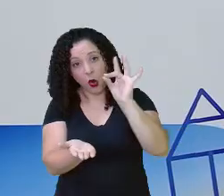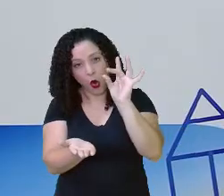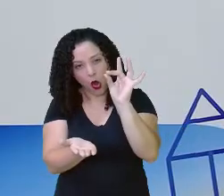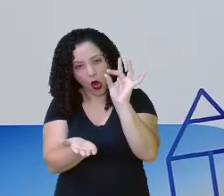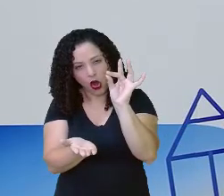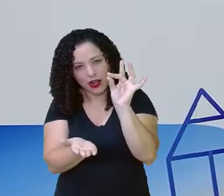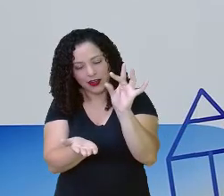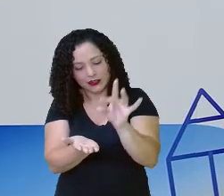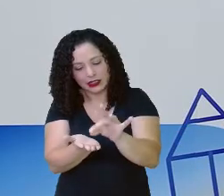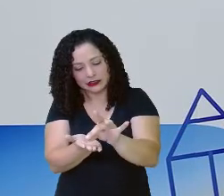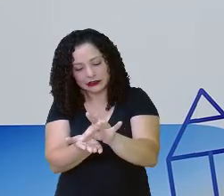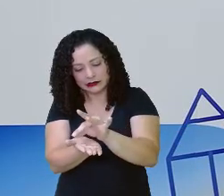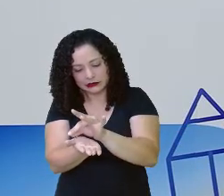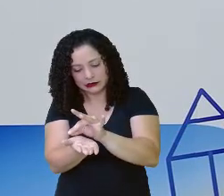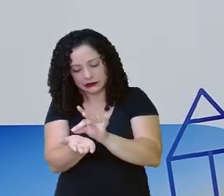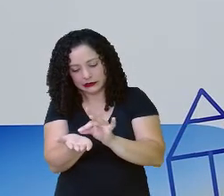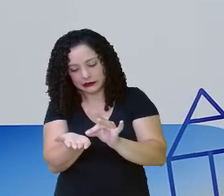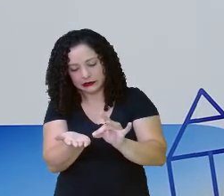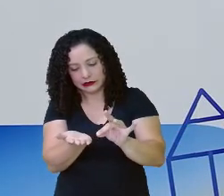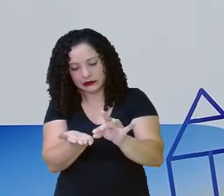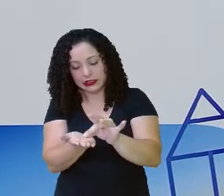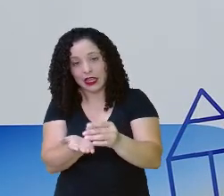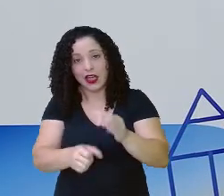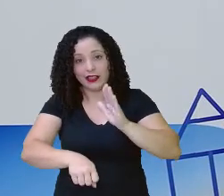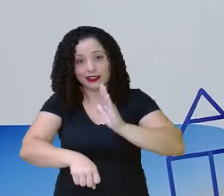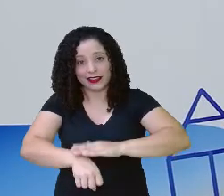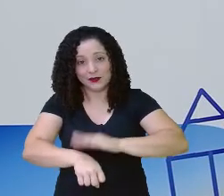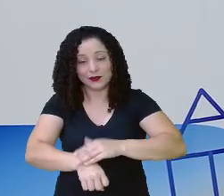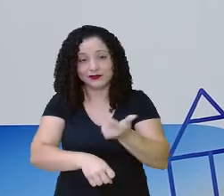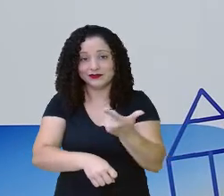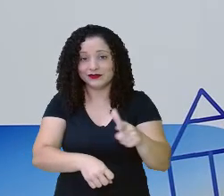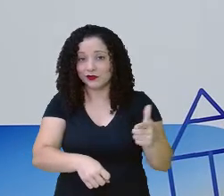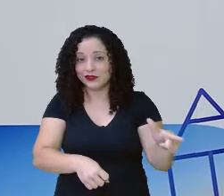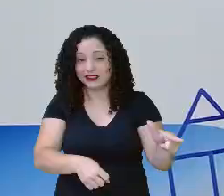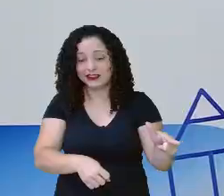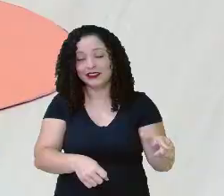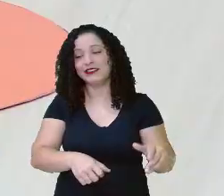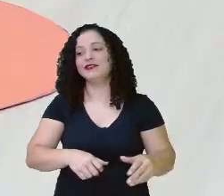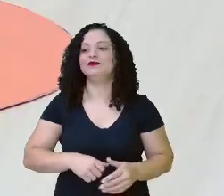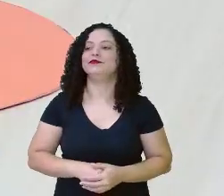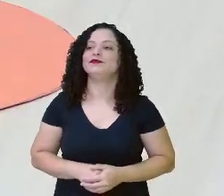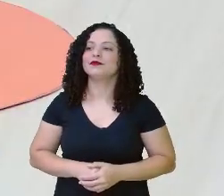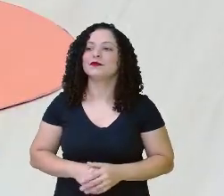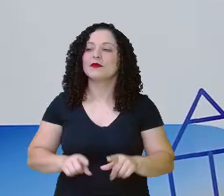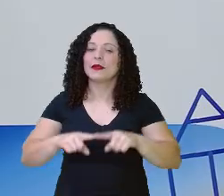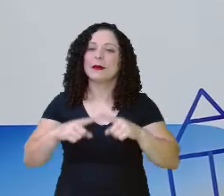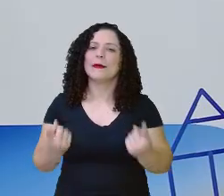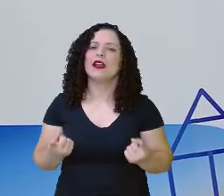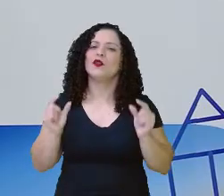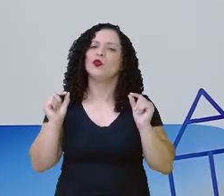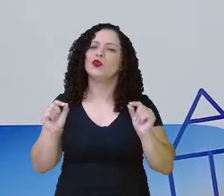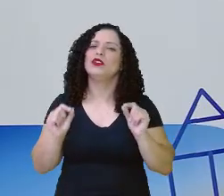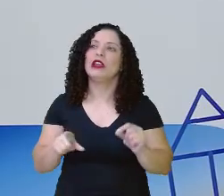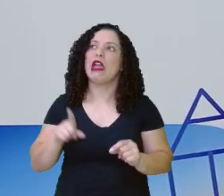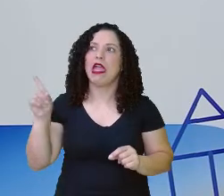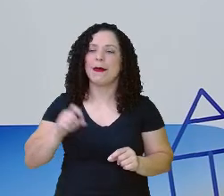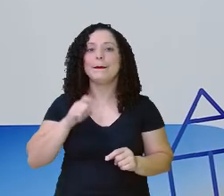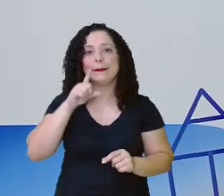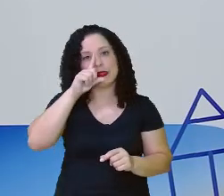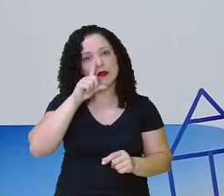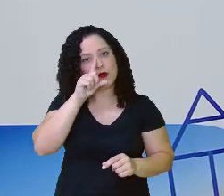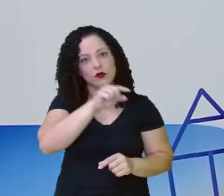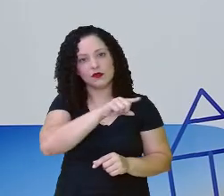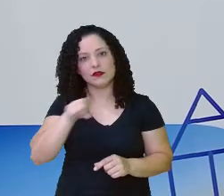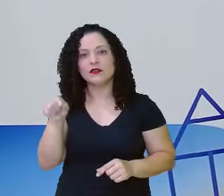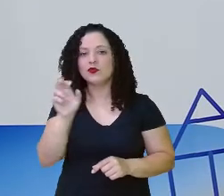trouxe aqui o adesivo instantâneo, eu não vou nem colar agora porque não vai dar tempo. Coloquei aqui, mas o adesivo instantâneo é um pouco perigoso para vocês